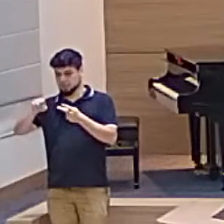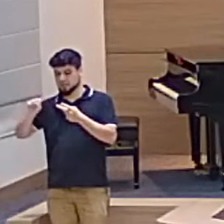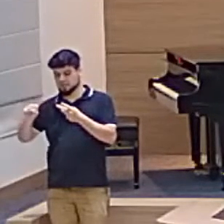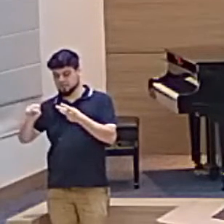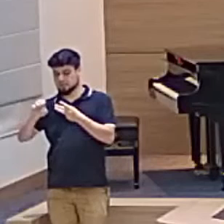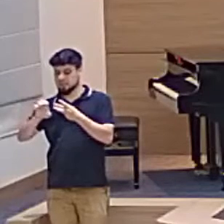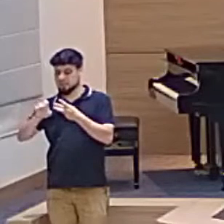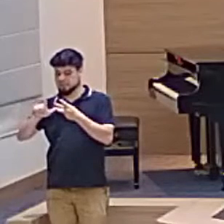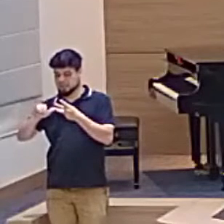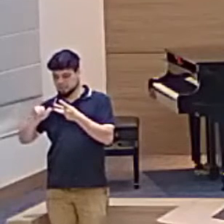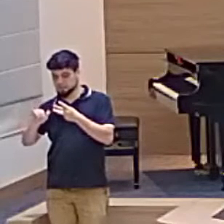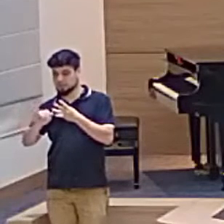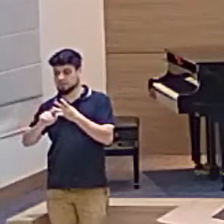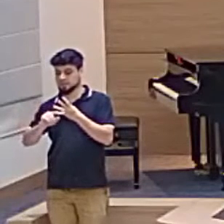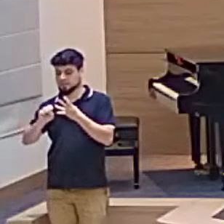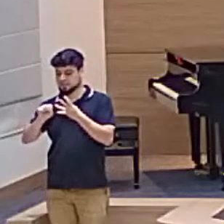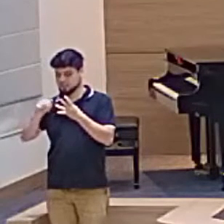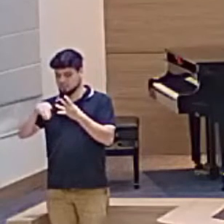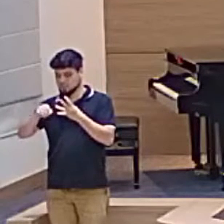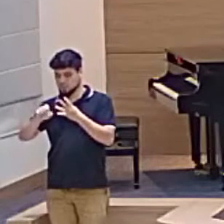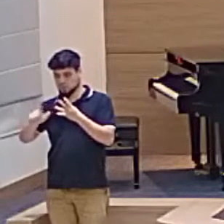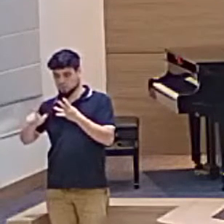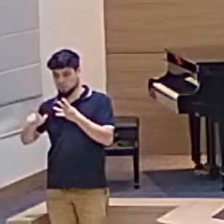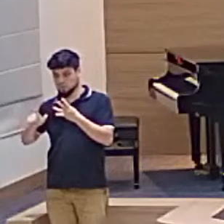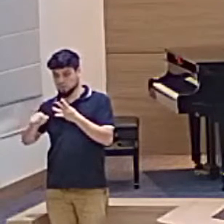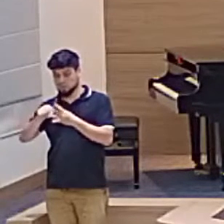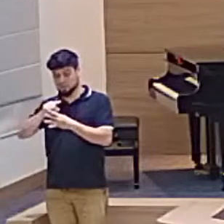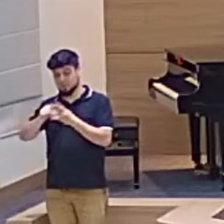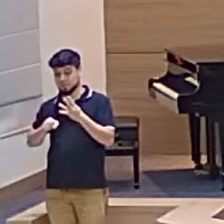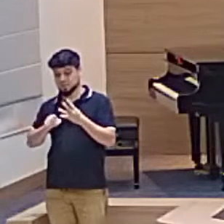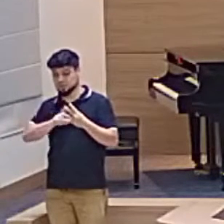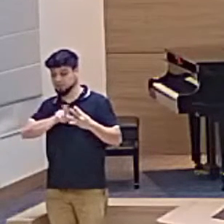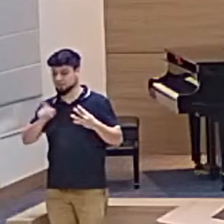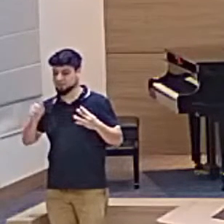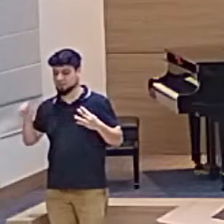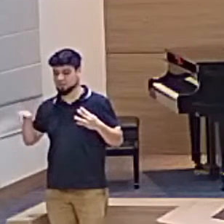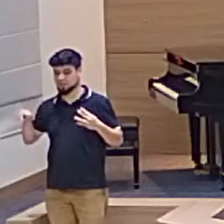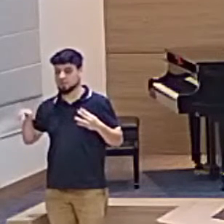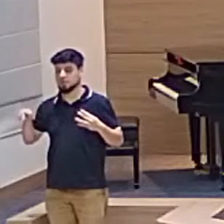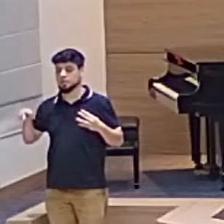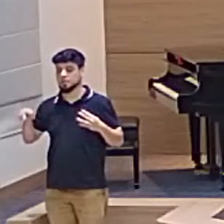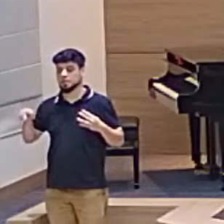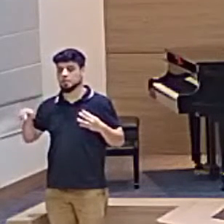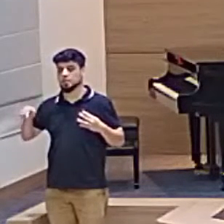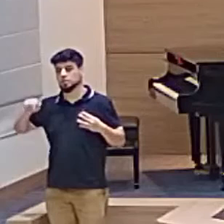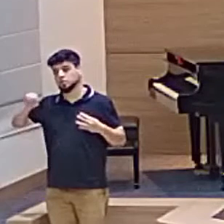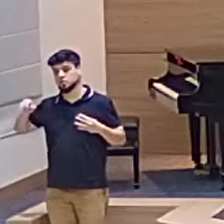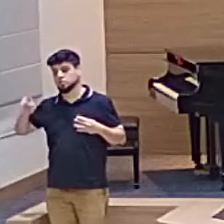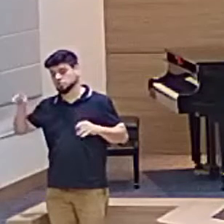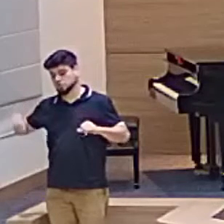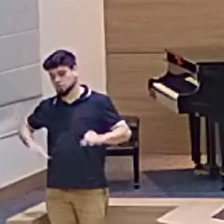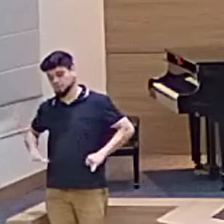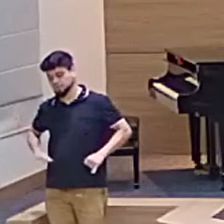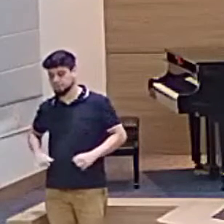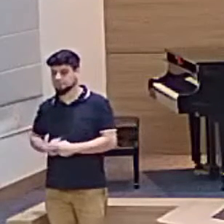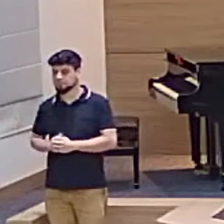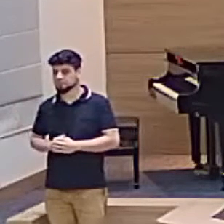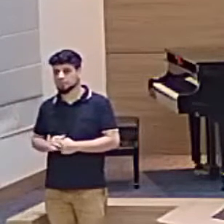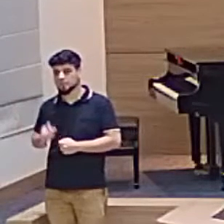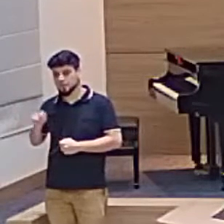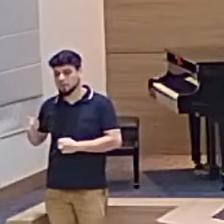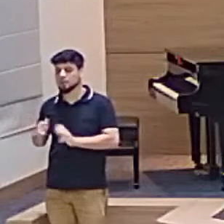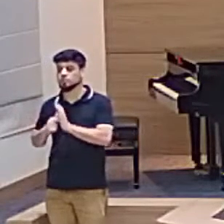Samuel para esse homem e esse homem apresentava os seus